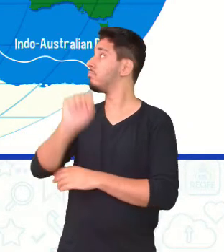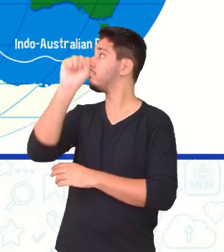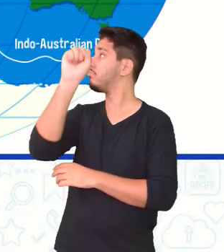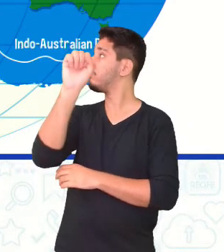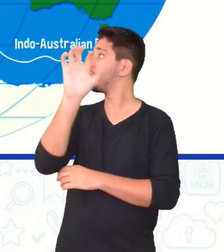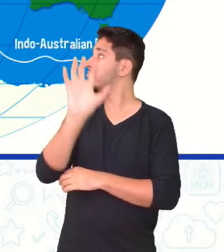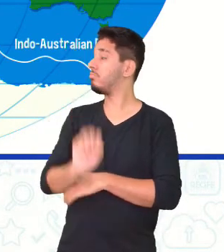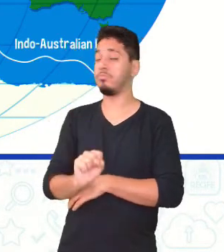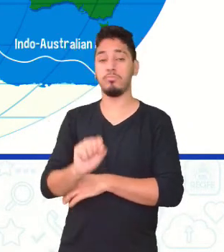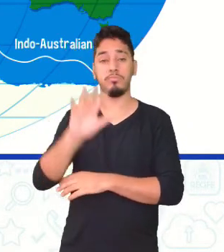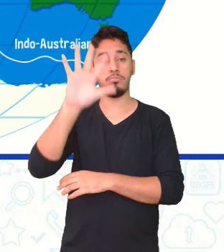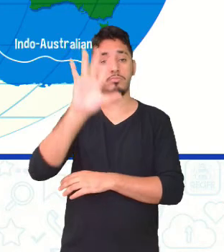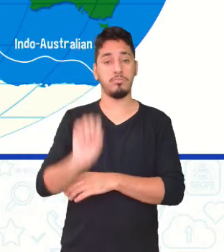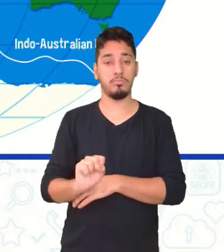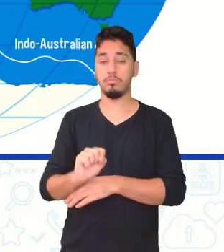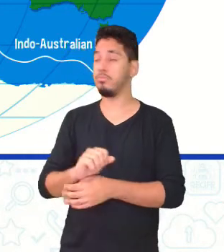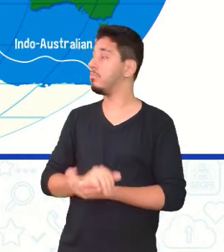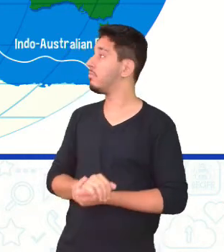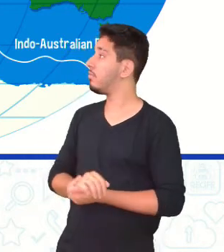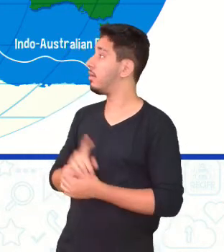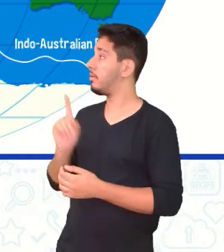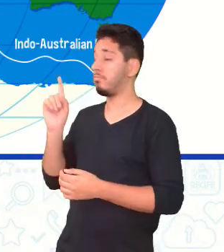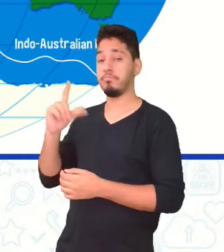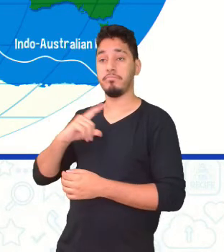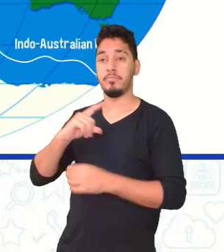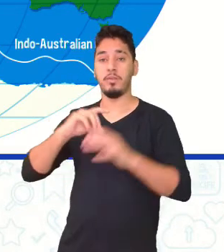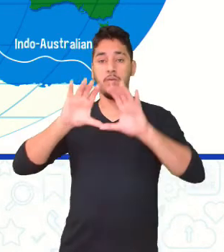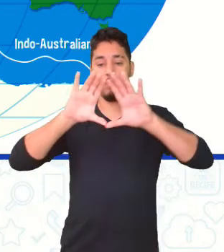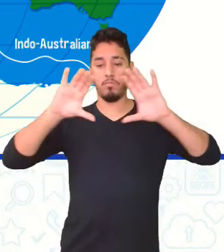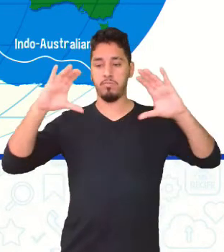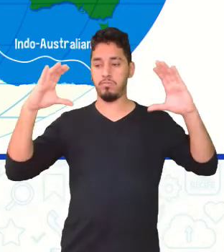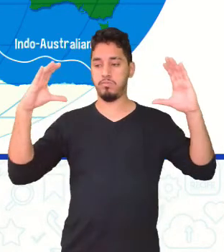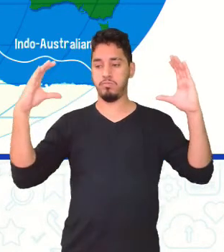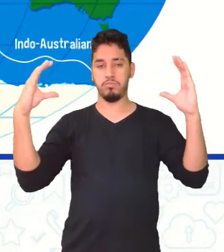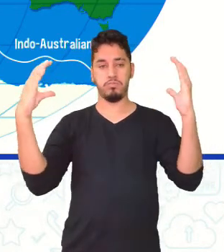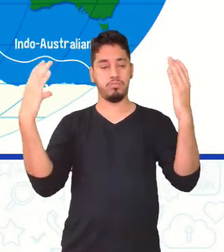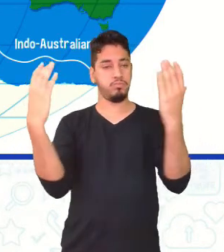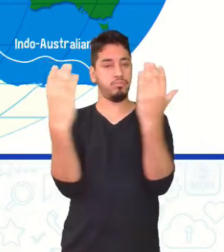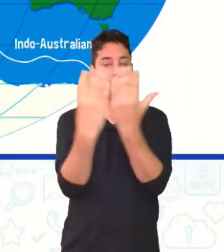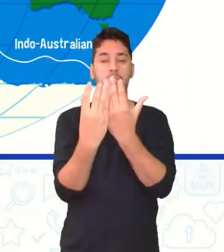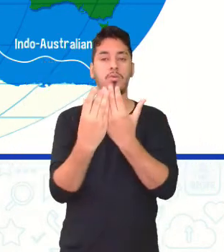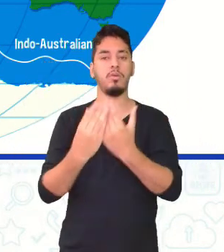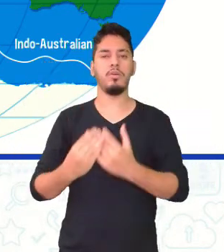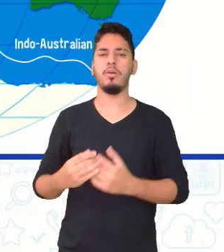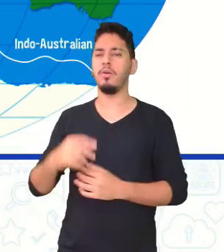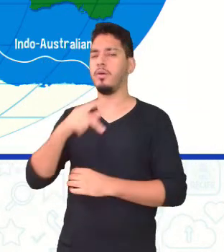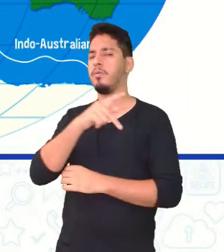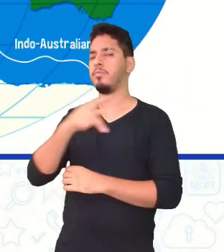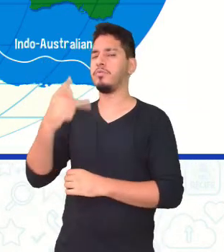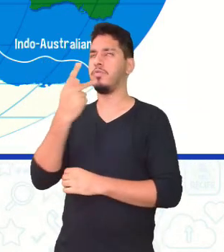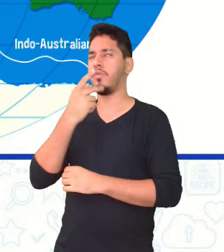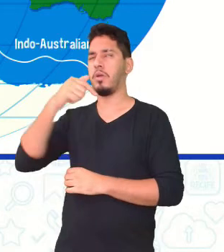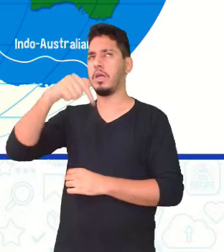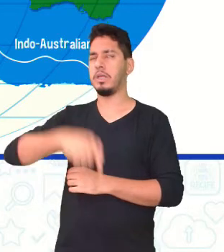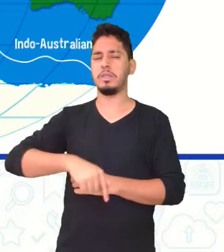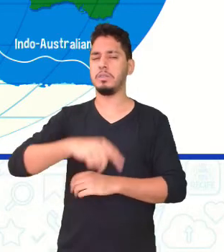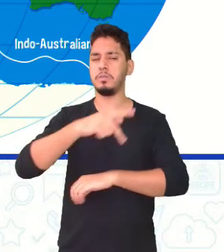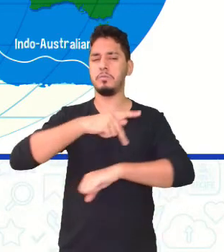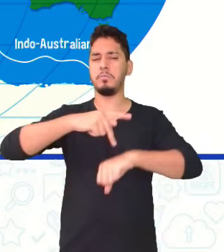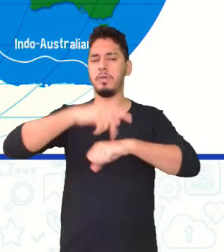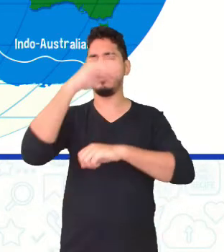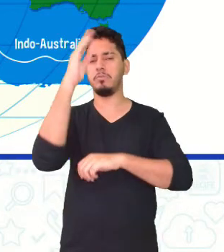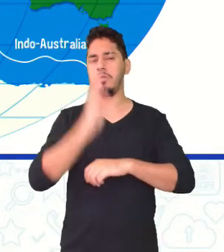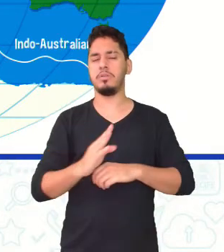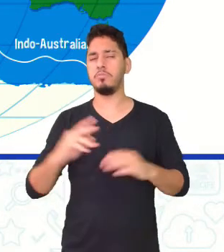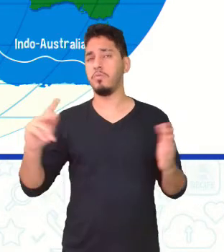placas tectônicas no globo terrestre. A professora falou, não ocorrem esses fenômenos aqui no nosso Brasil,